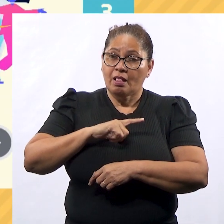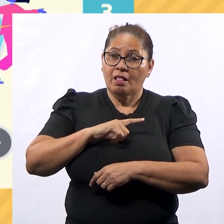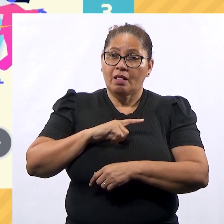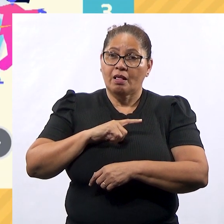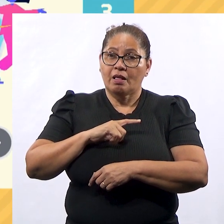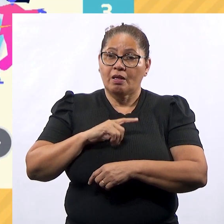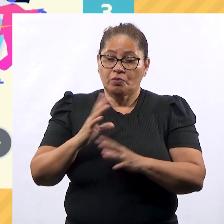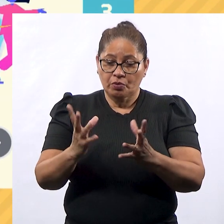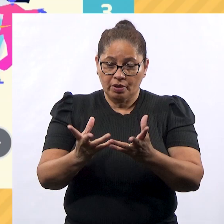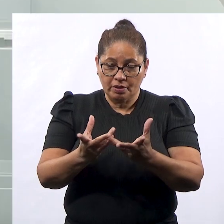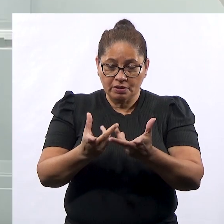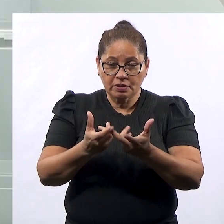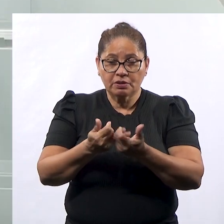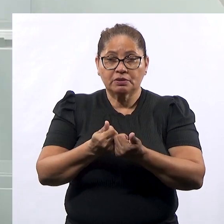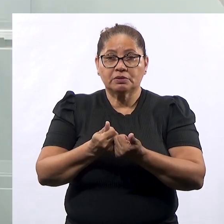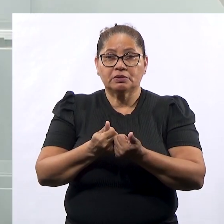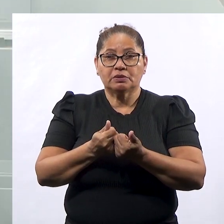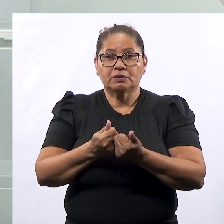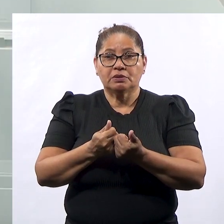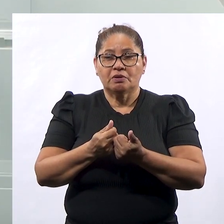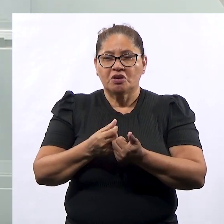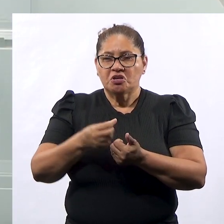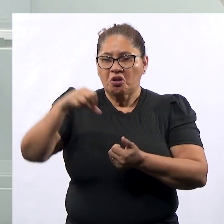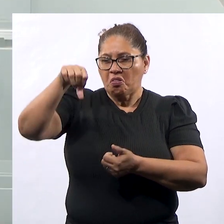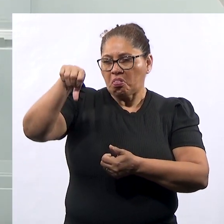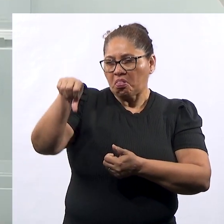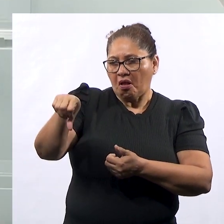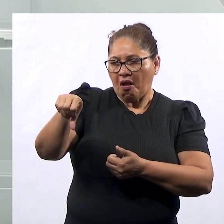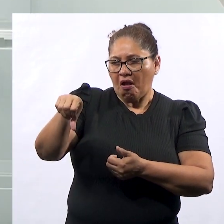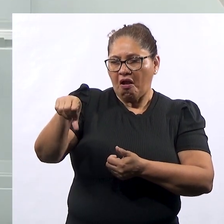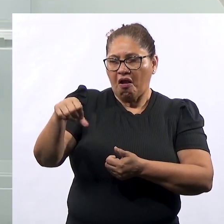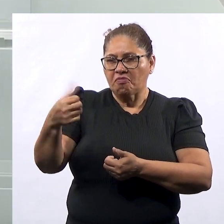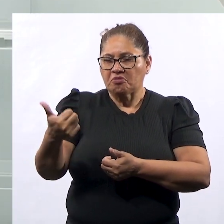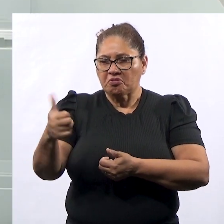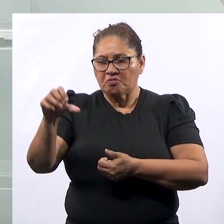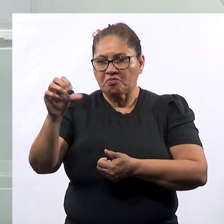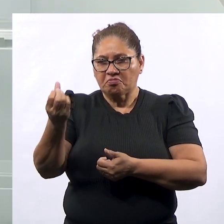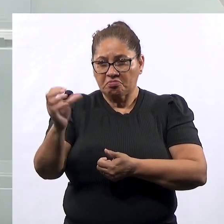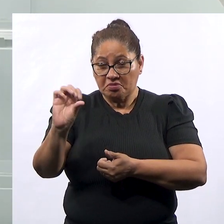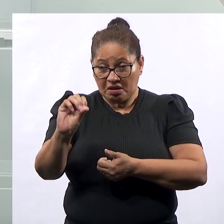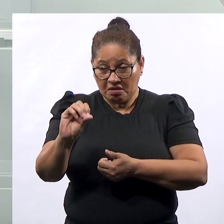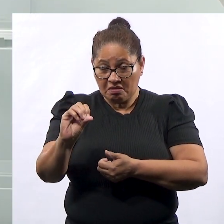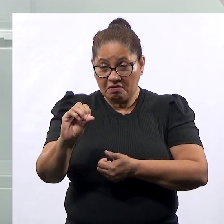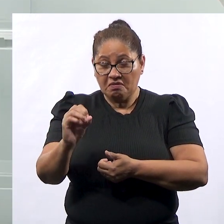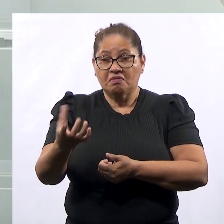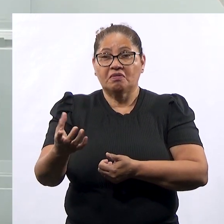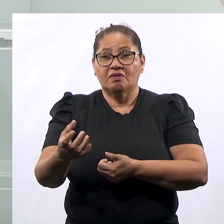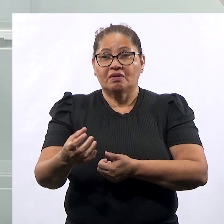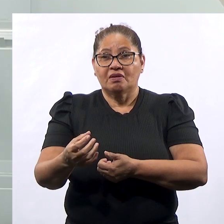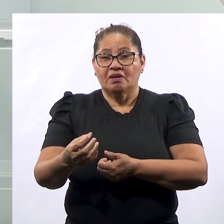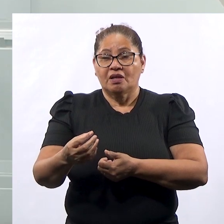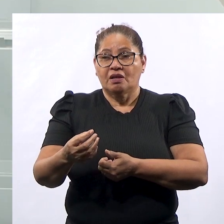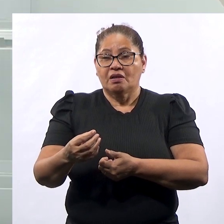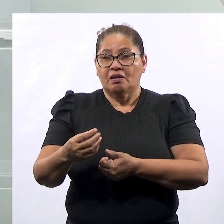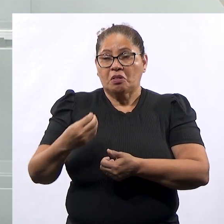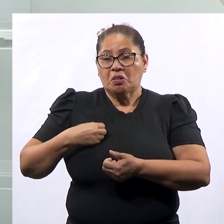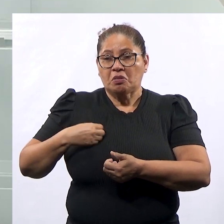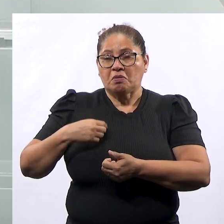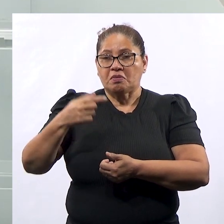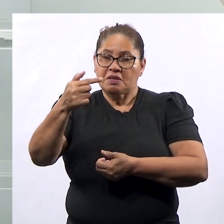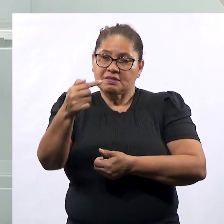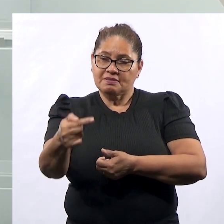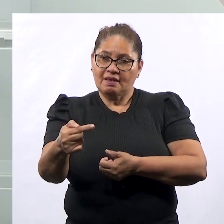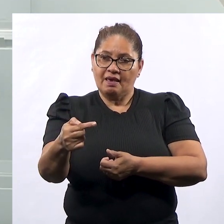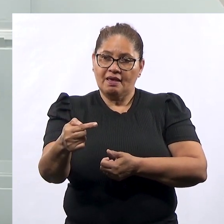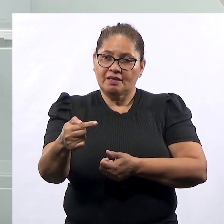eu tenho o que é excelência. Então, por exemplo, tirou 9, tirou 10, falando do aluno, ou é nota